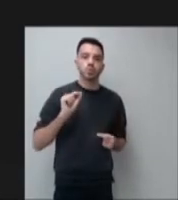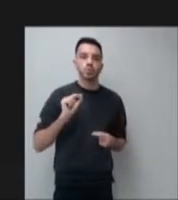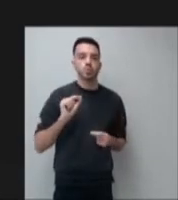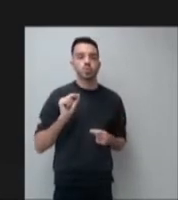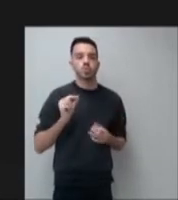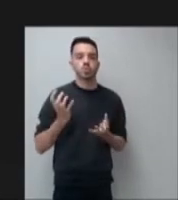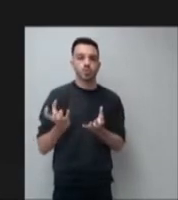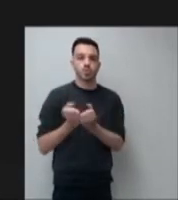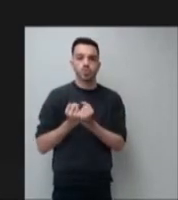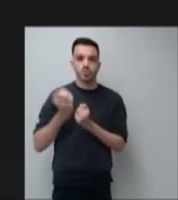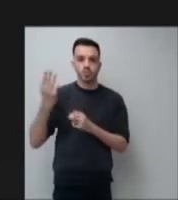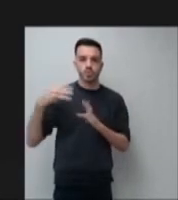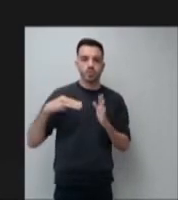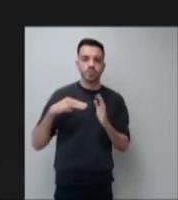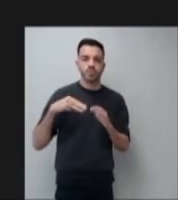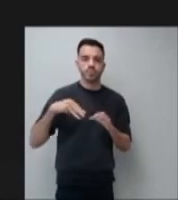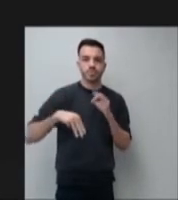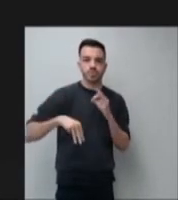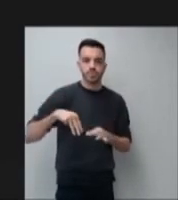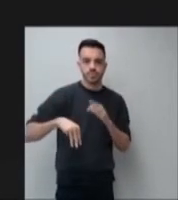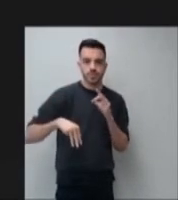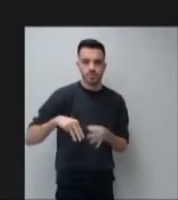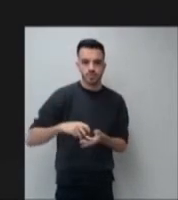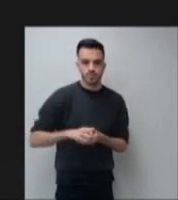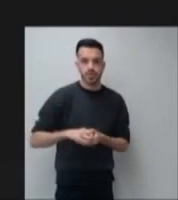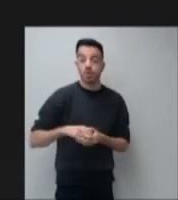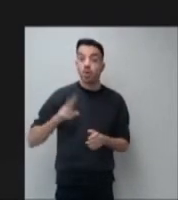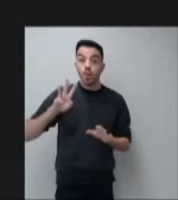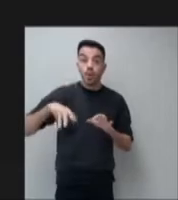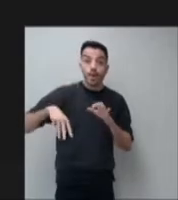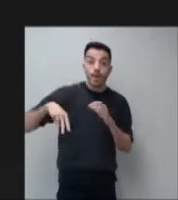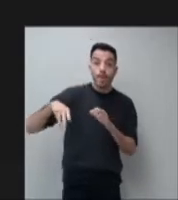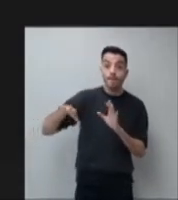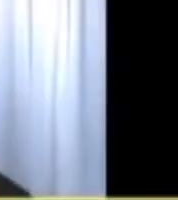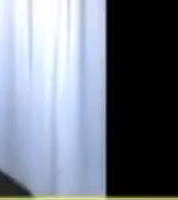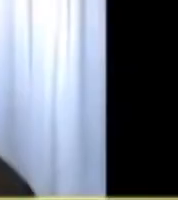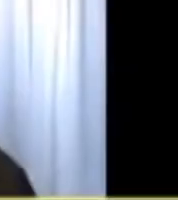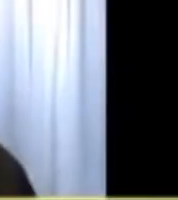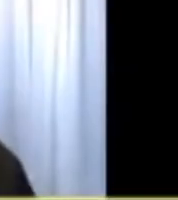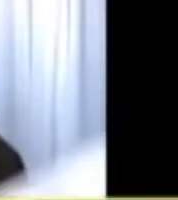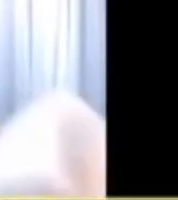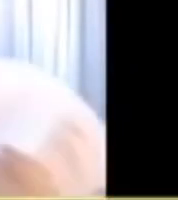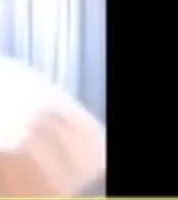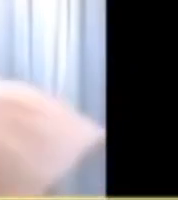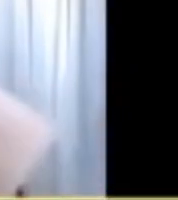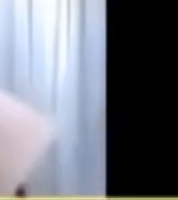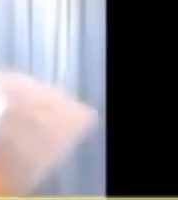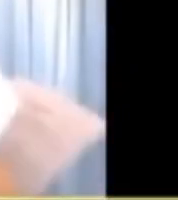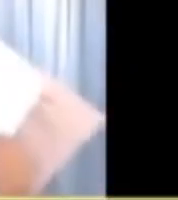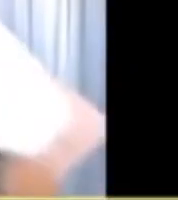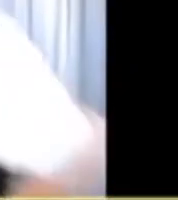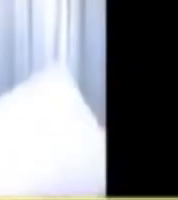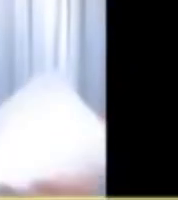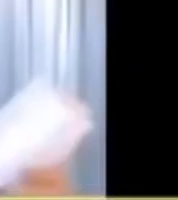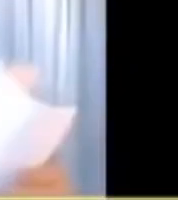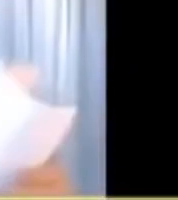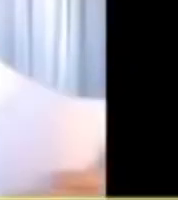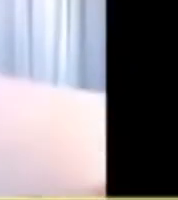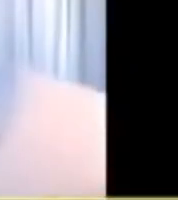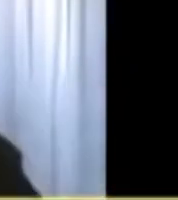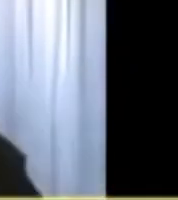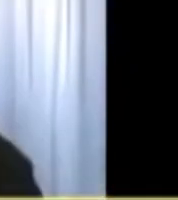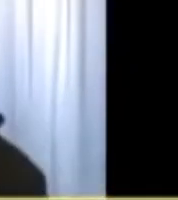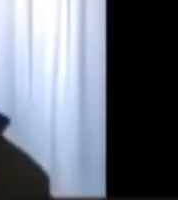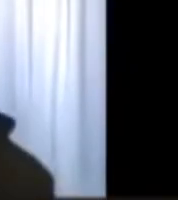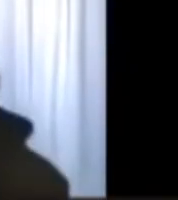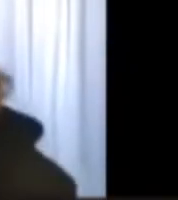significa impor dificuldades ao direito do consumidor. Os ministros consideraram ainda que a responsabilidade nestes casos não está restrita ao